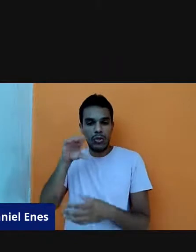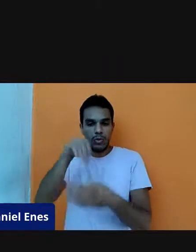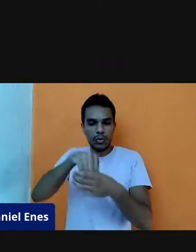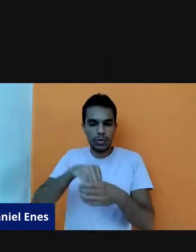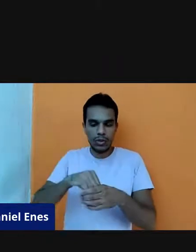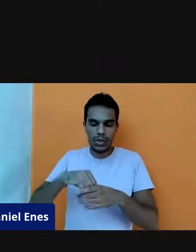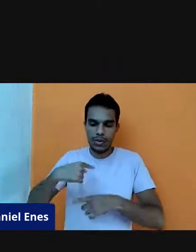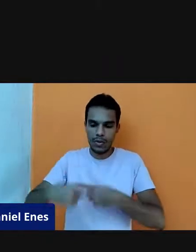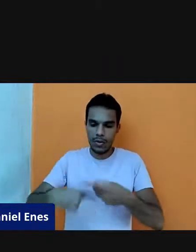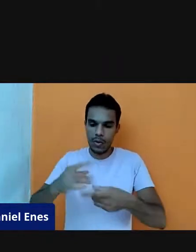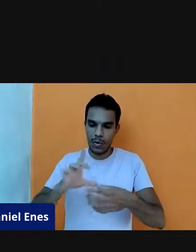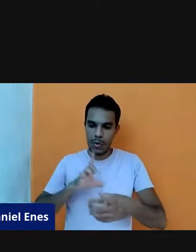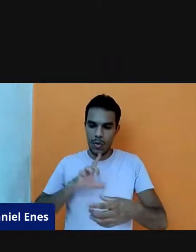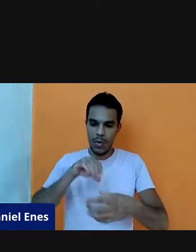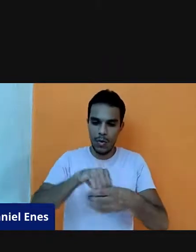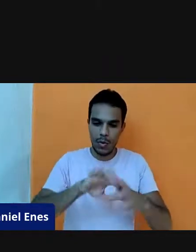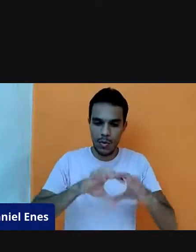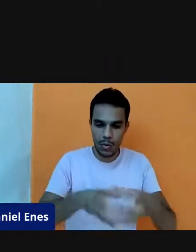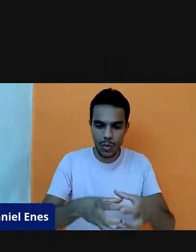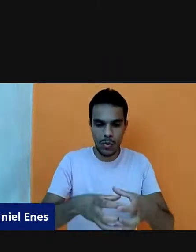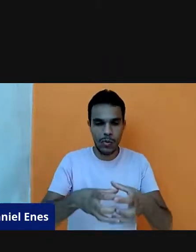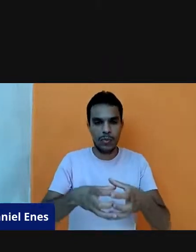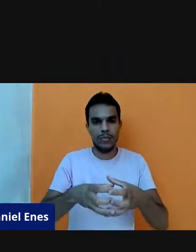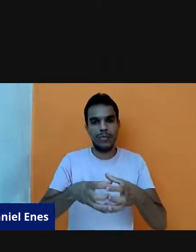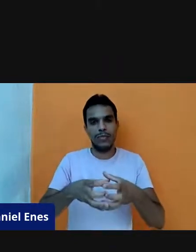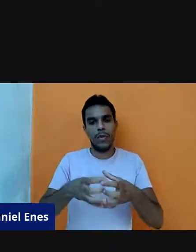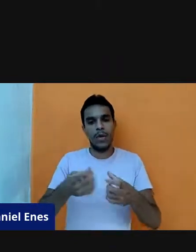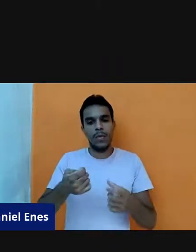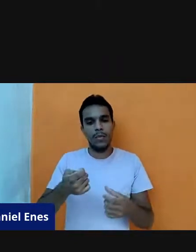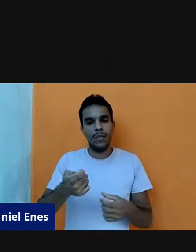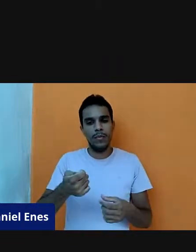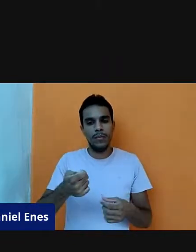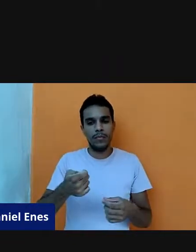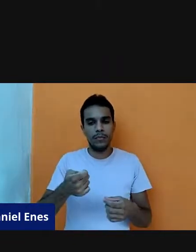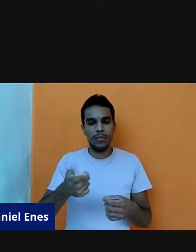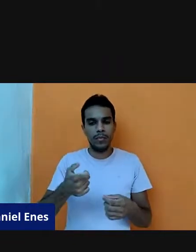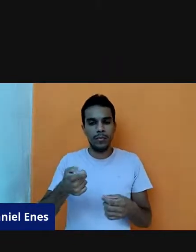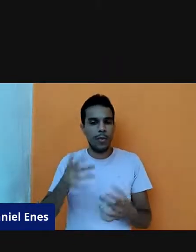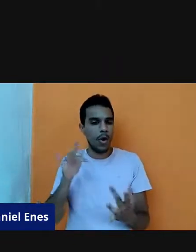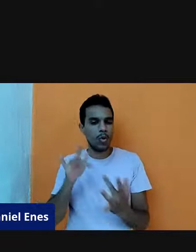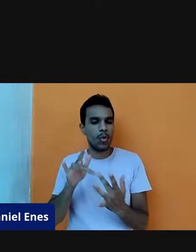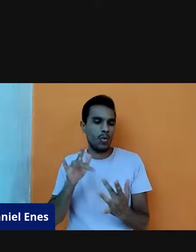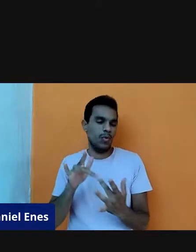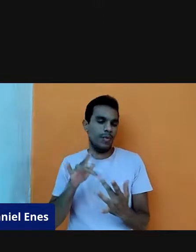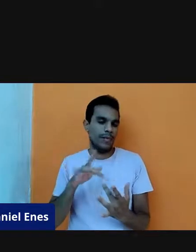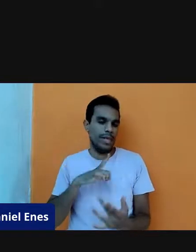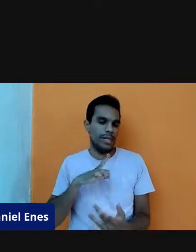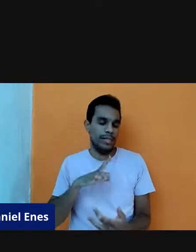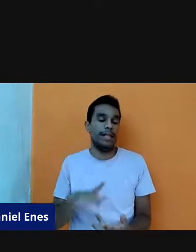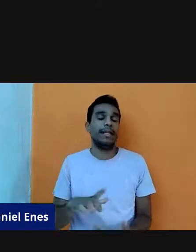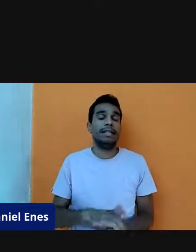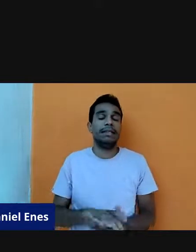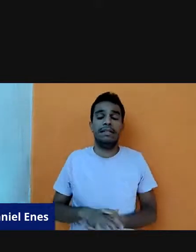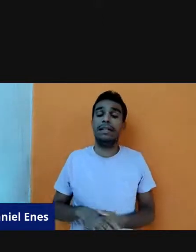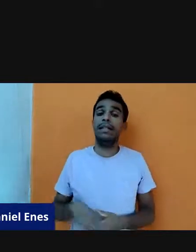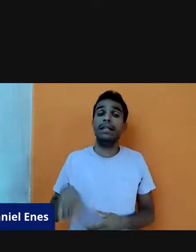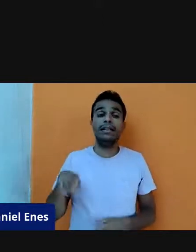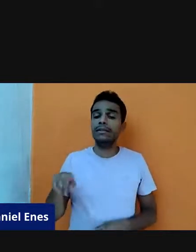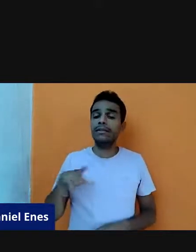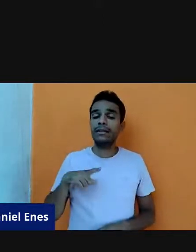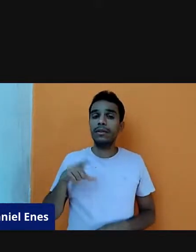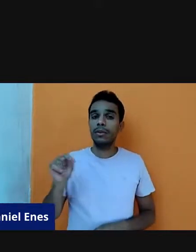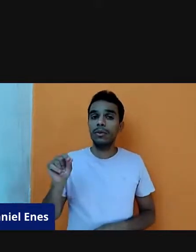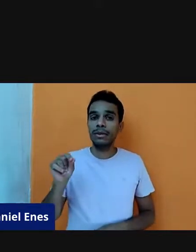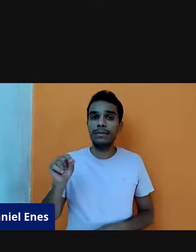geração, pouco, na verdade, dialoga com ela, né? Ele vai ter ali,